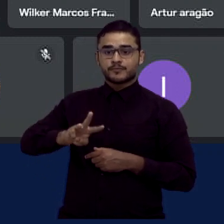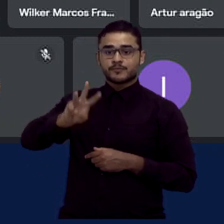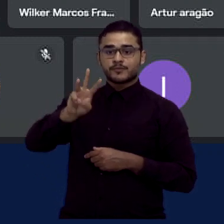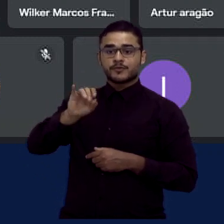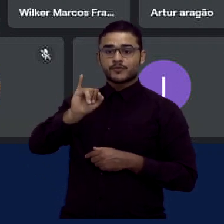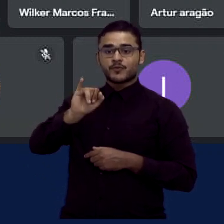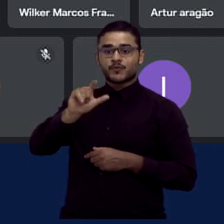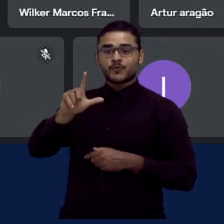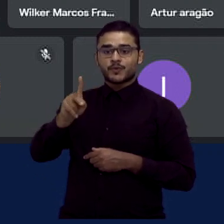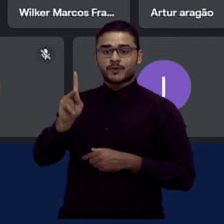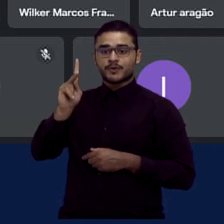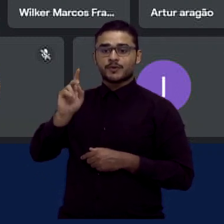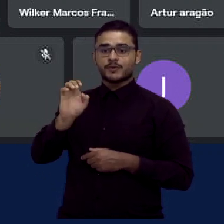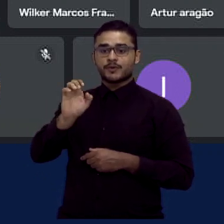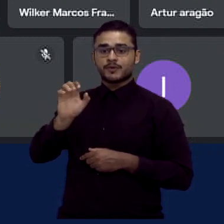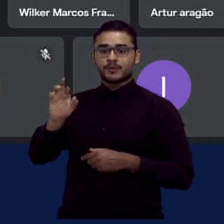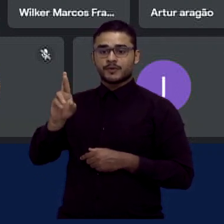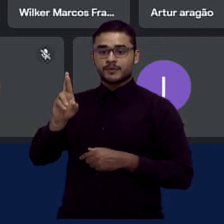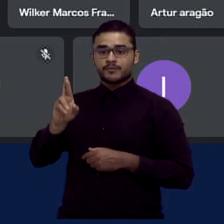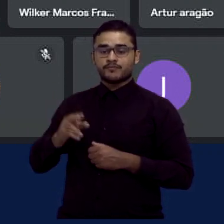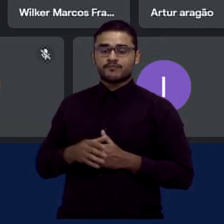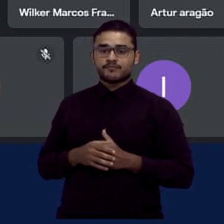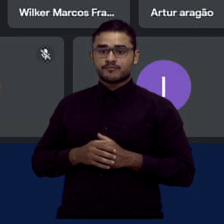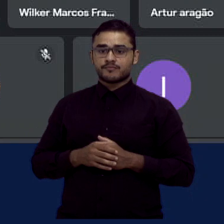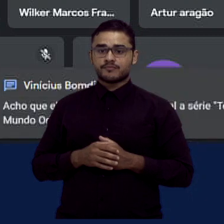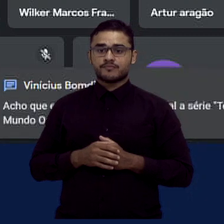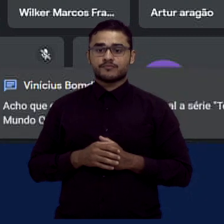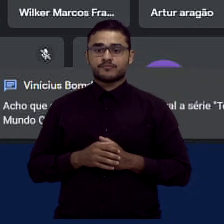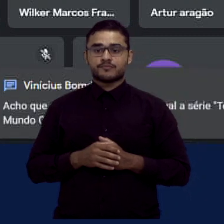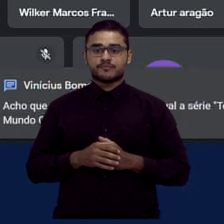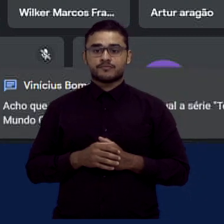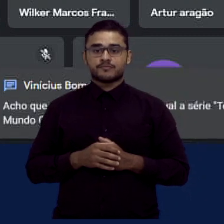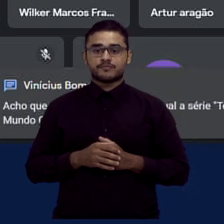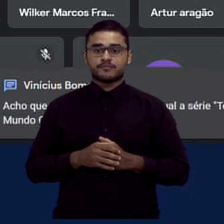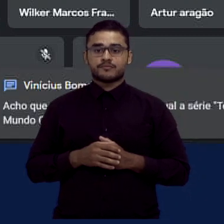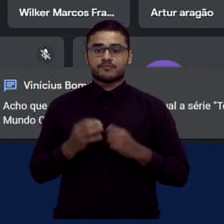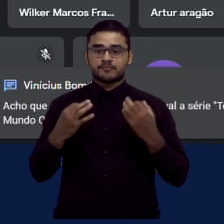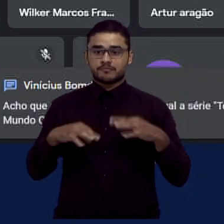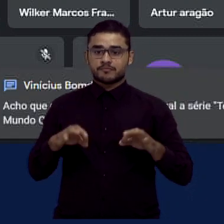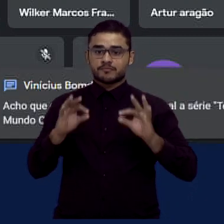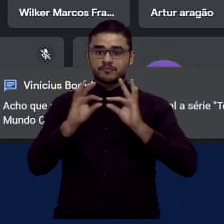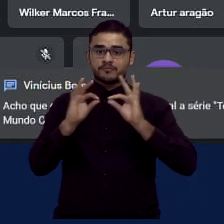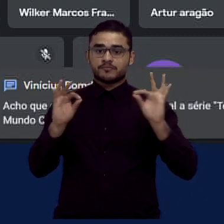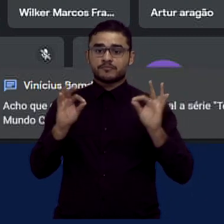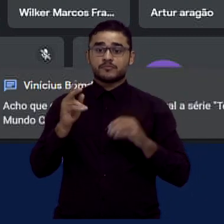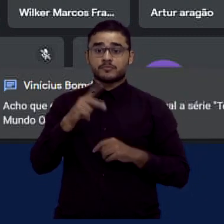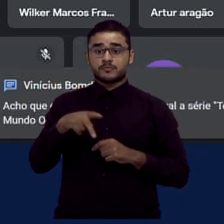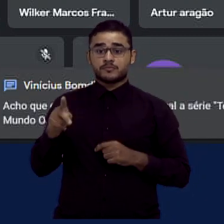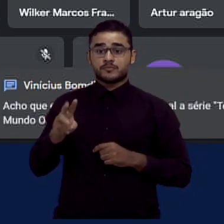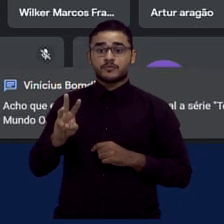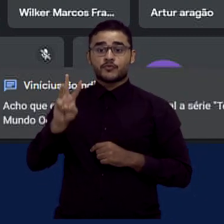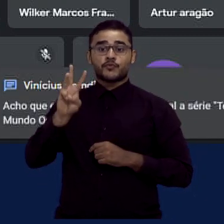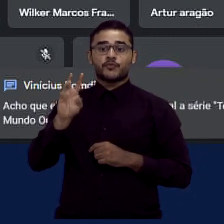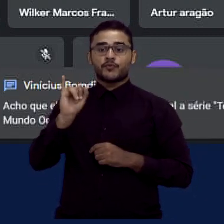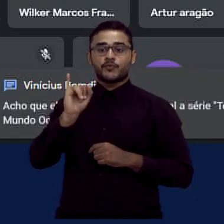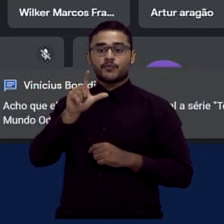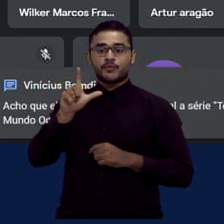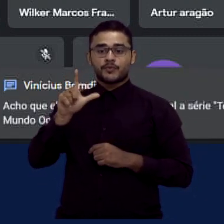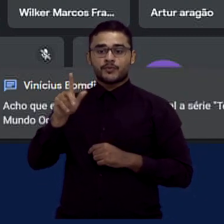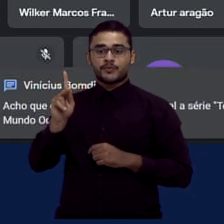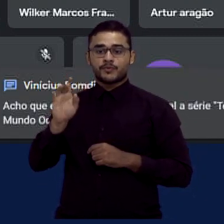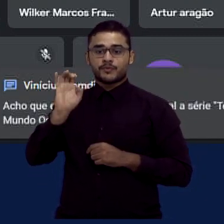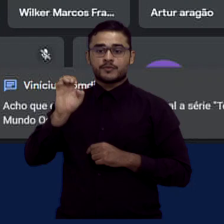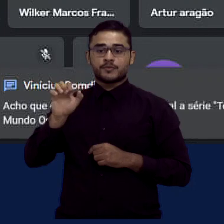Franceschi, o Franceschi, não sei ao certo como pronunciar, mas já sendo professor, né, a gente aproveita